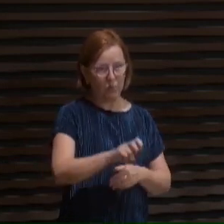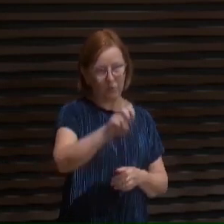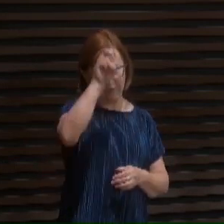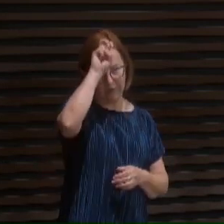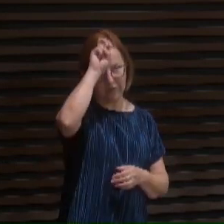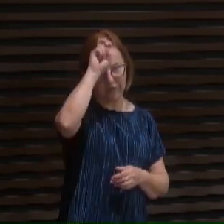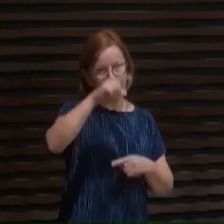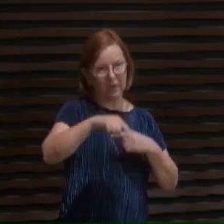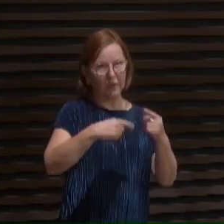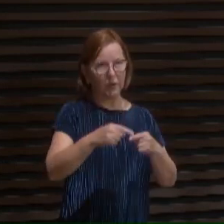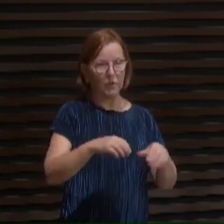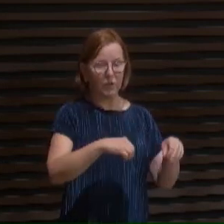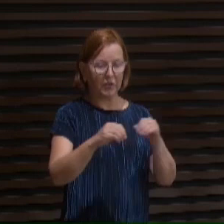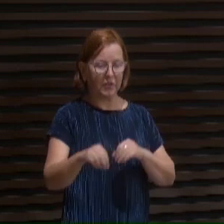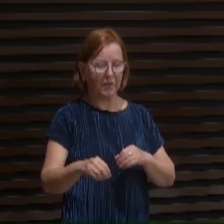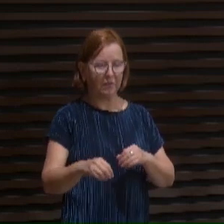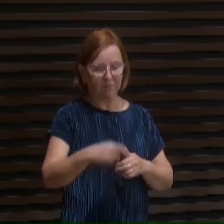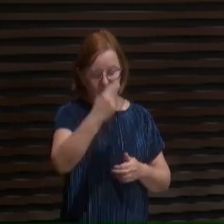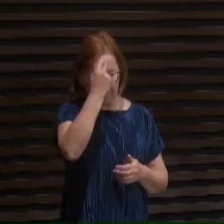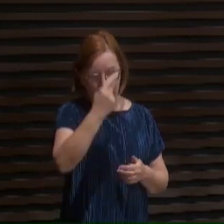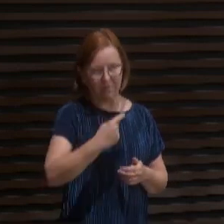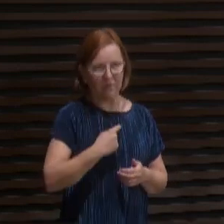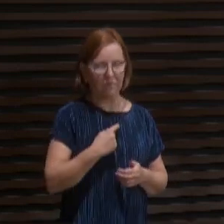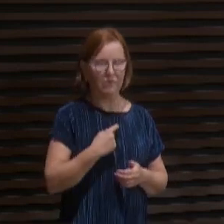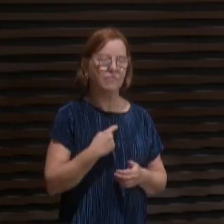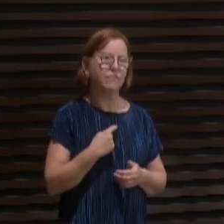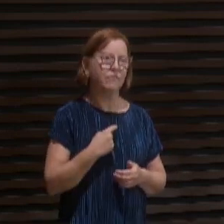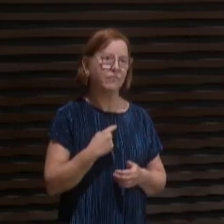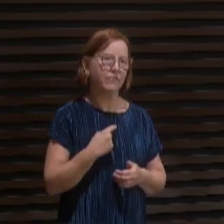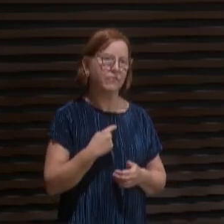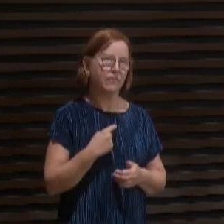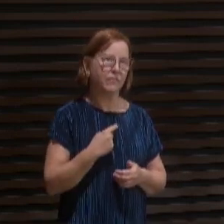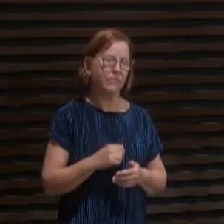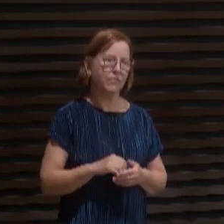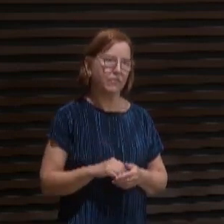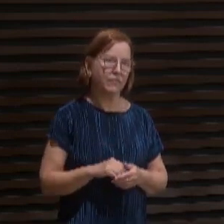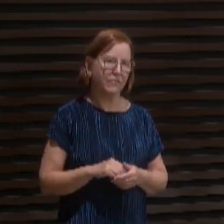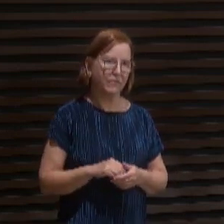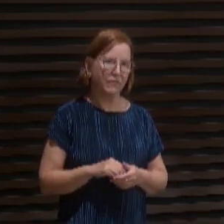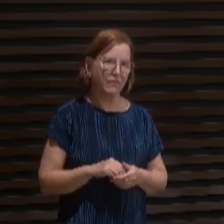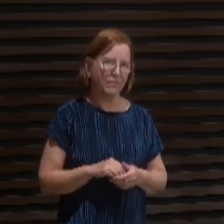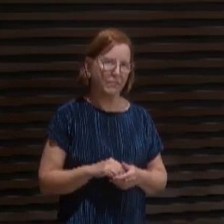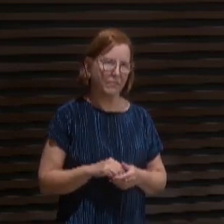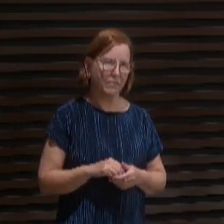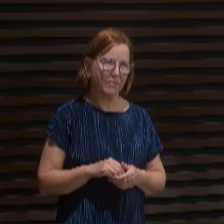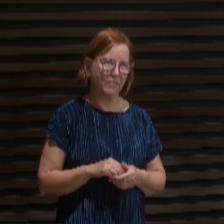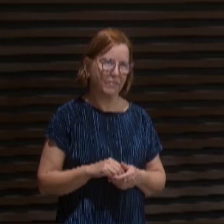E por fim ele foi tirado de si mesmo. Ele chegou a ponto